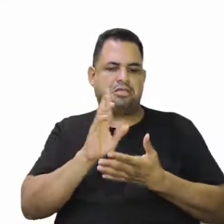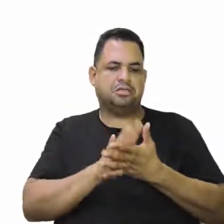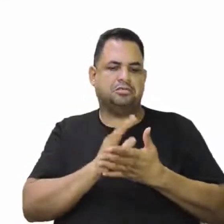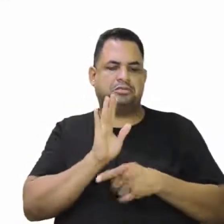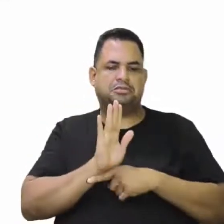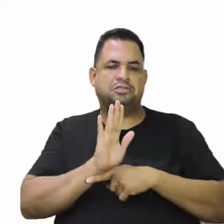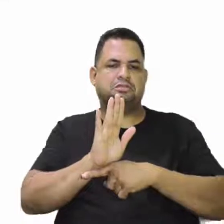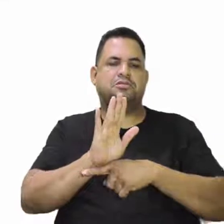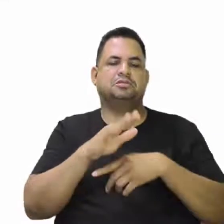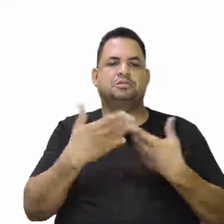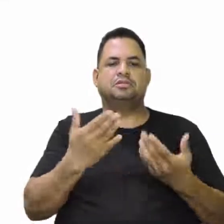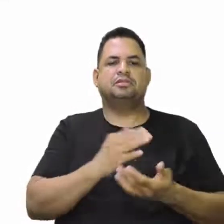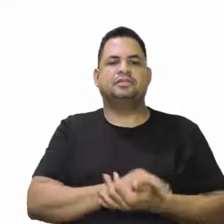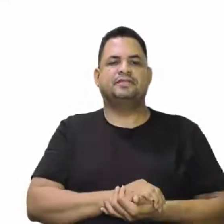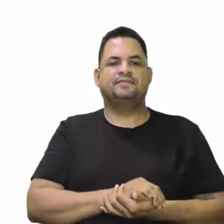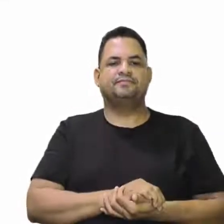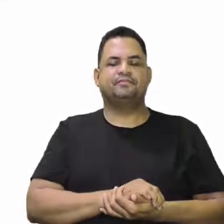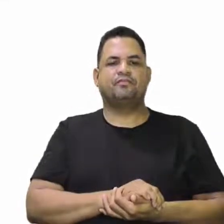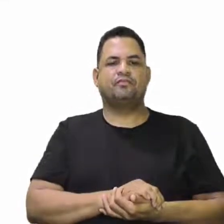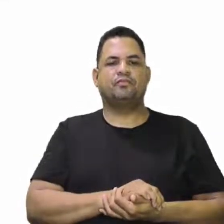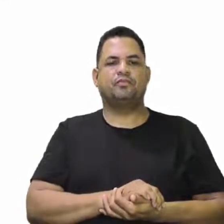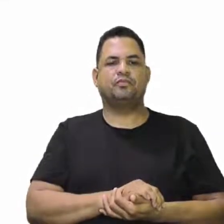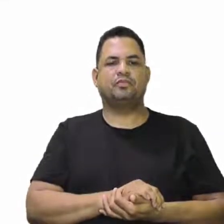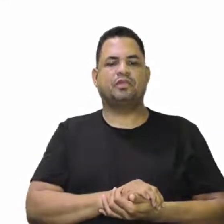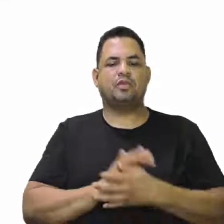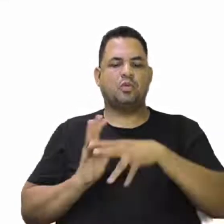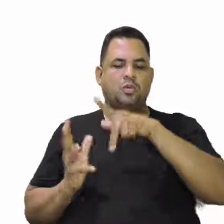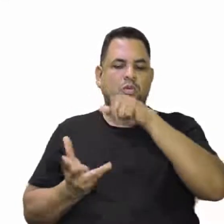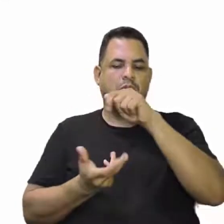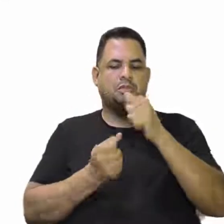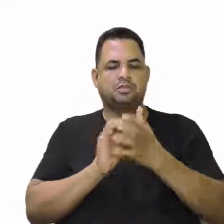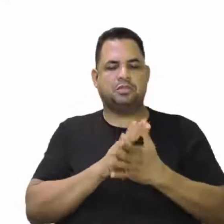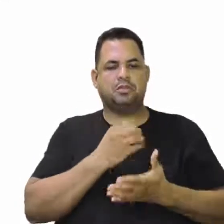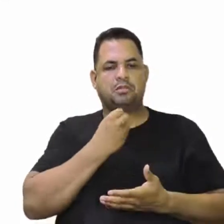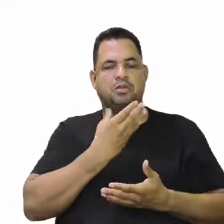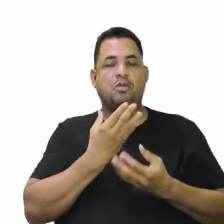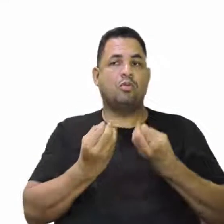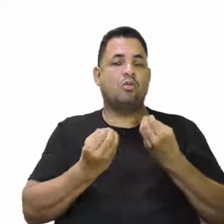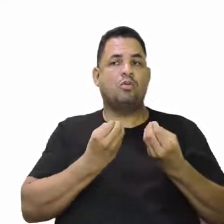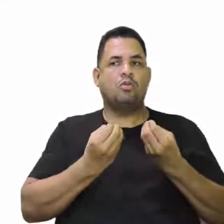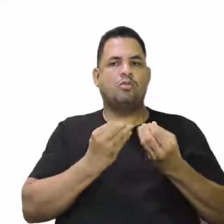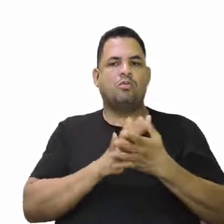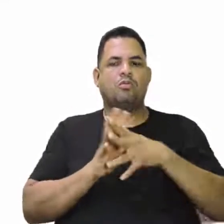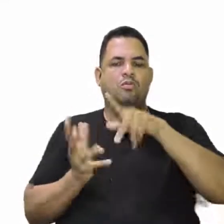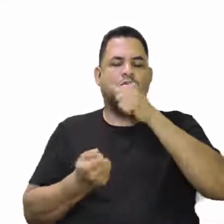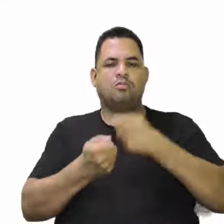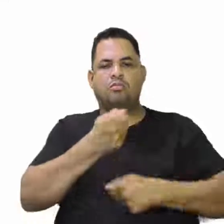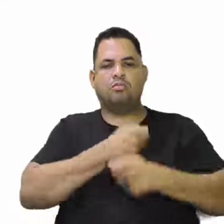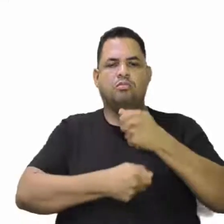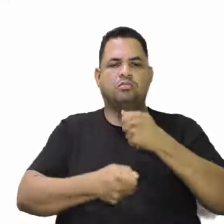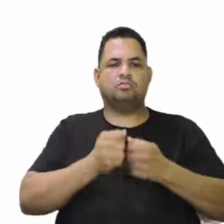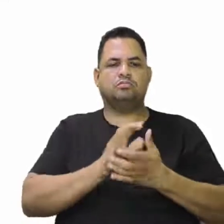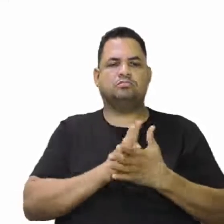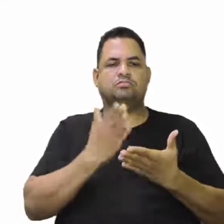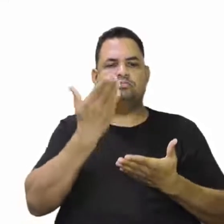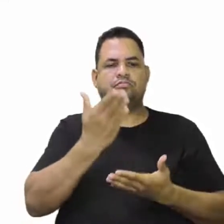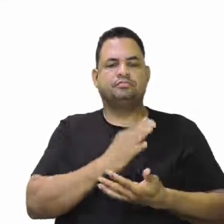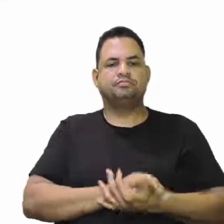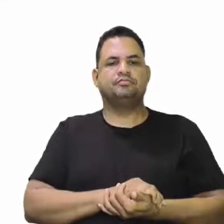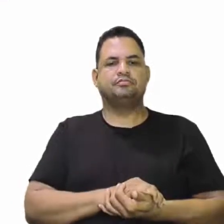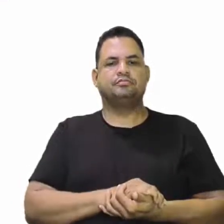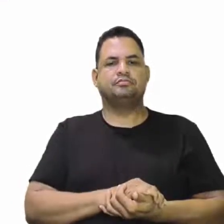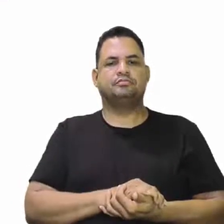bem e não olhem a quem. Nesse caso, como globaliza? Bien. Então, ele se torna